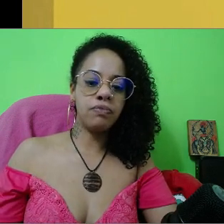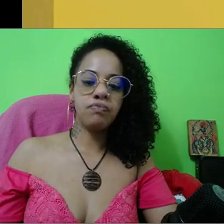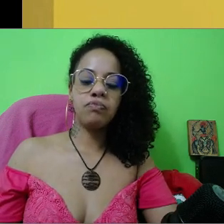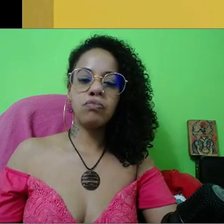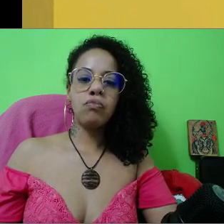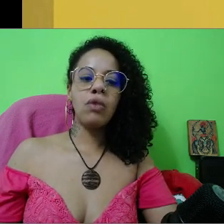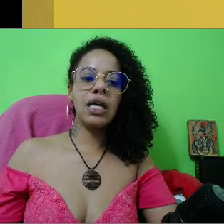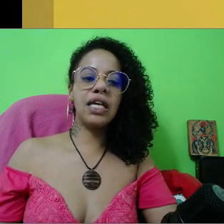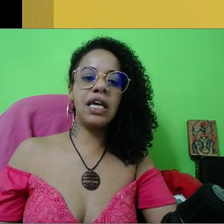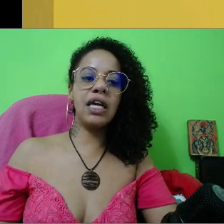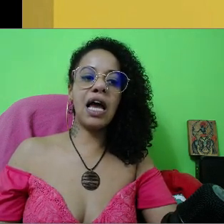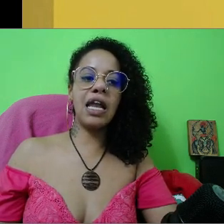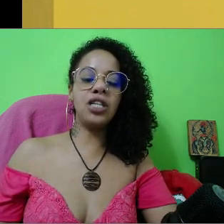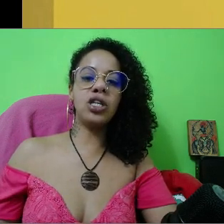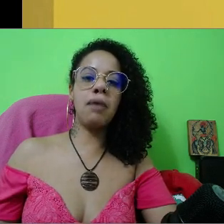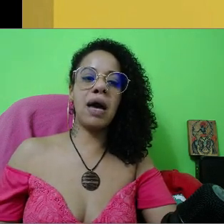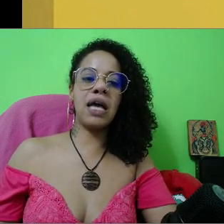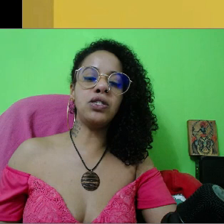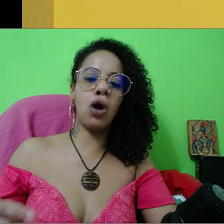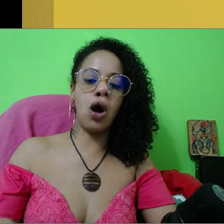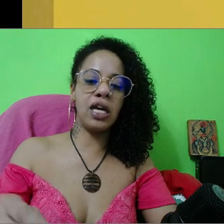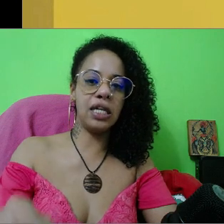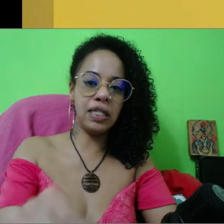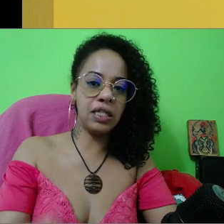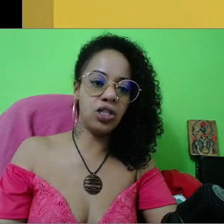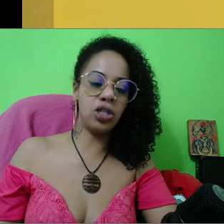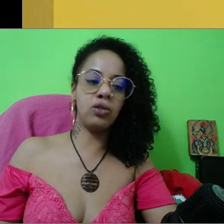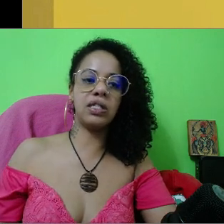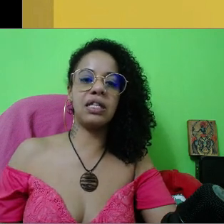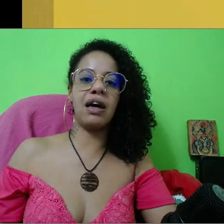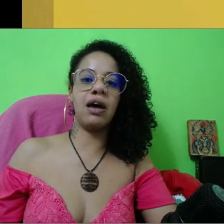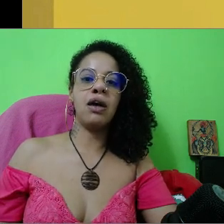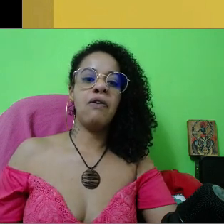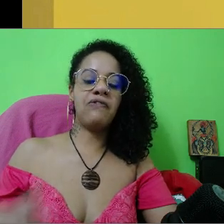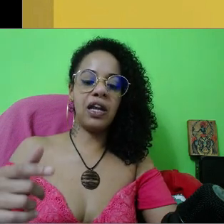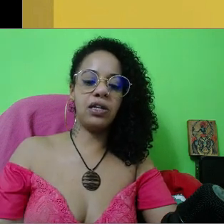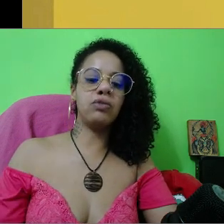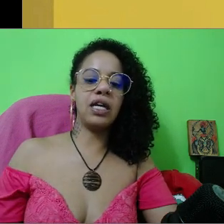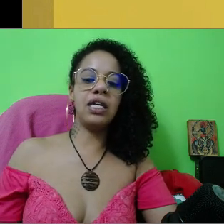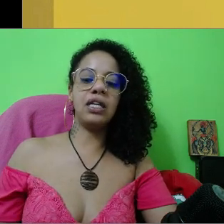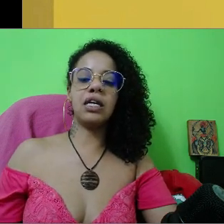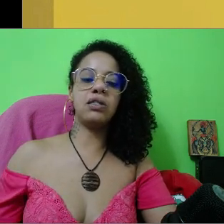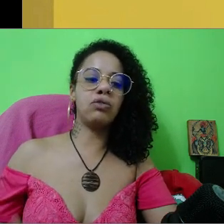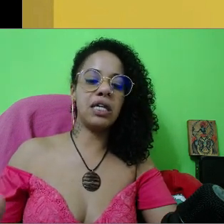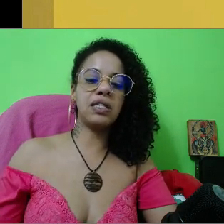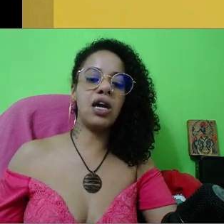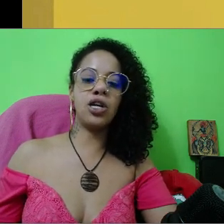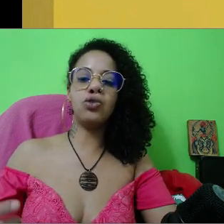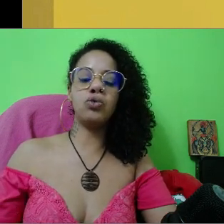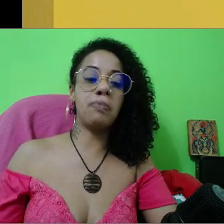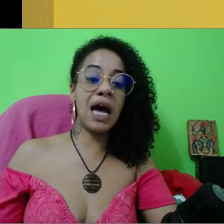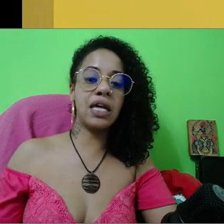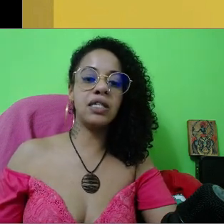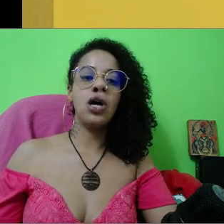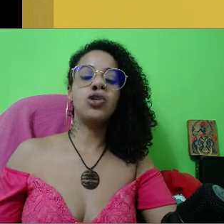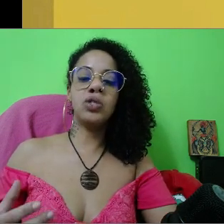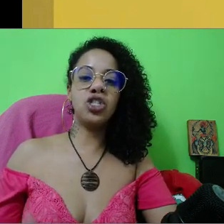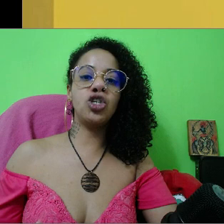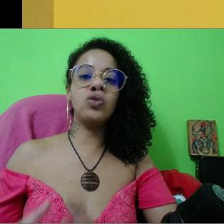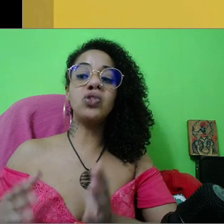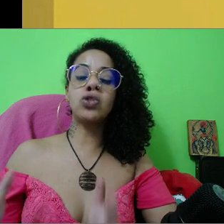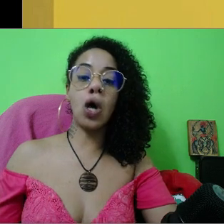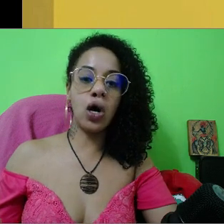pessoa que além de ter mais corre nesse sentido que você tá falando aí da questão da esquerda e tudo mais